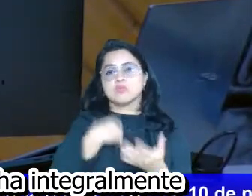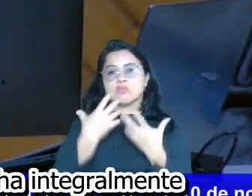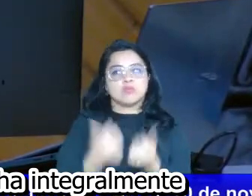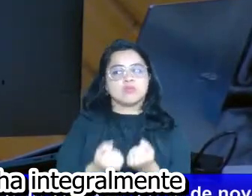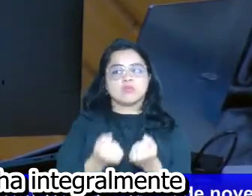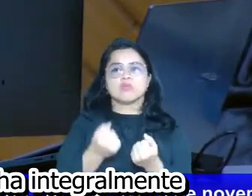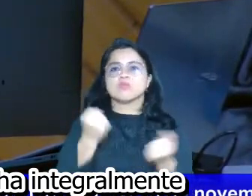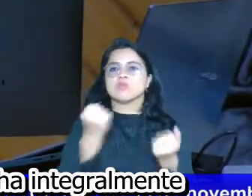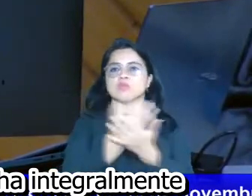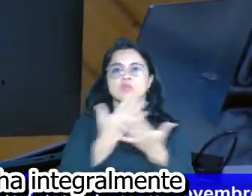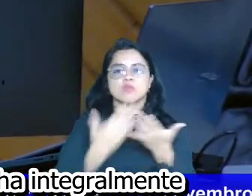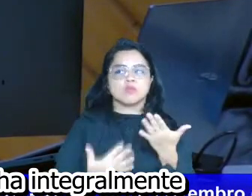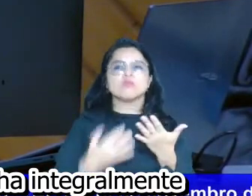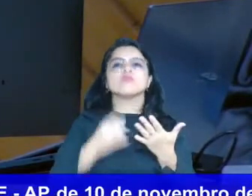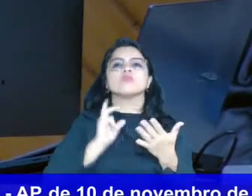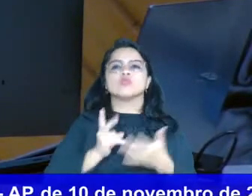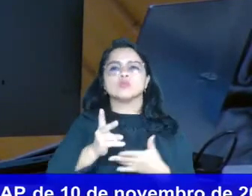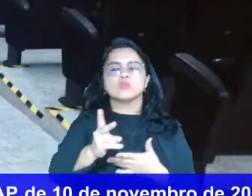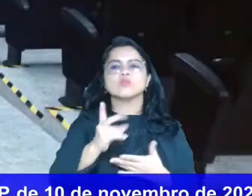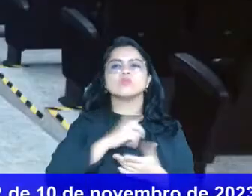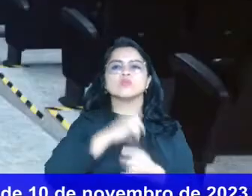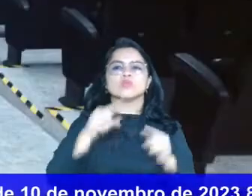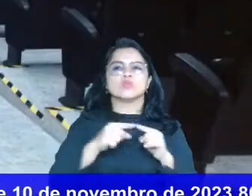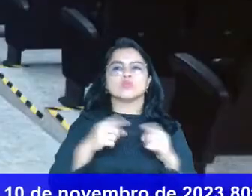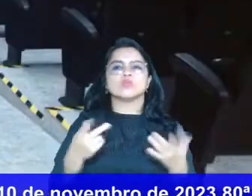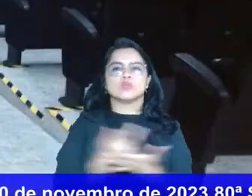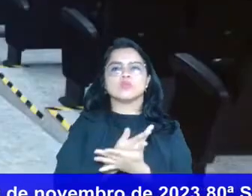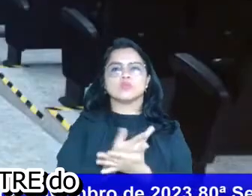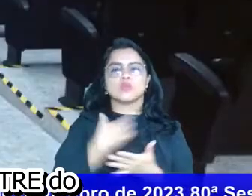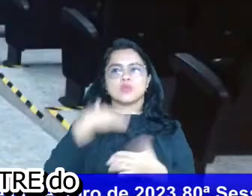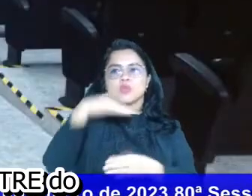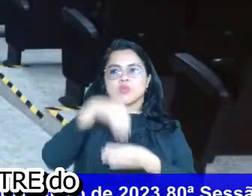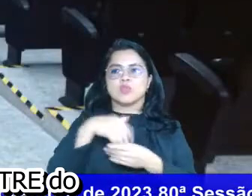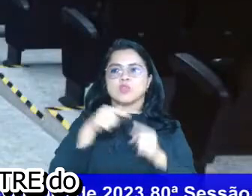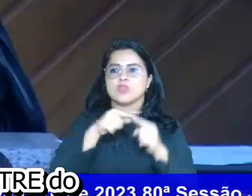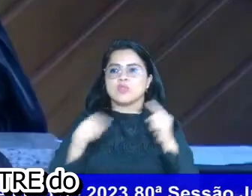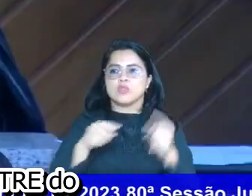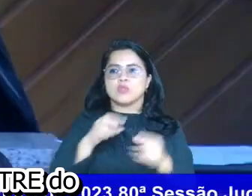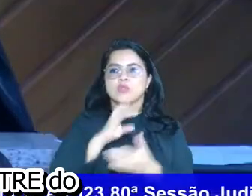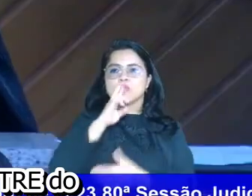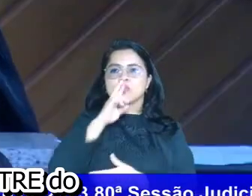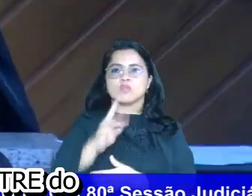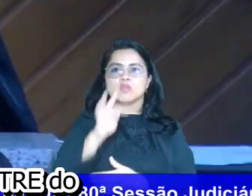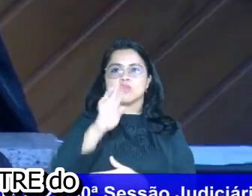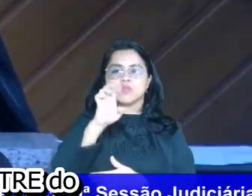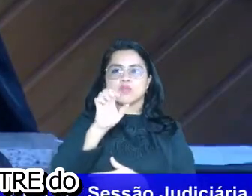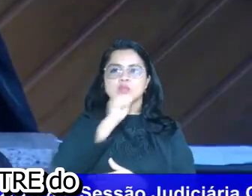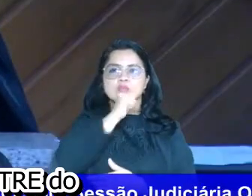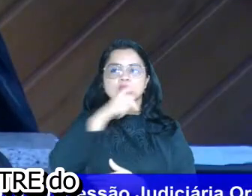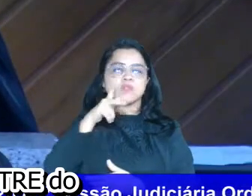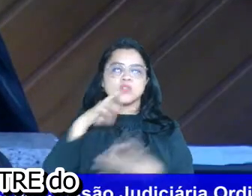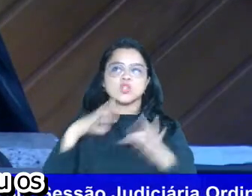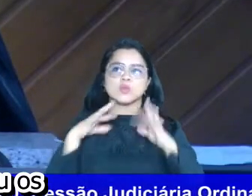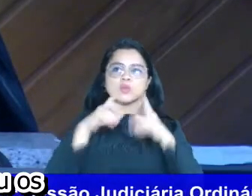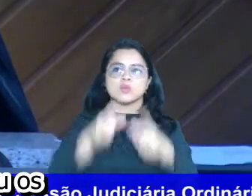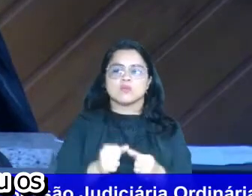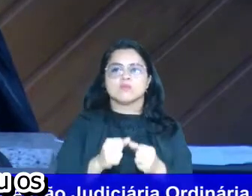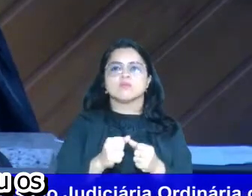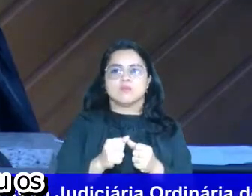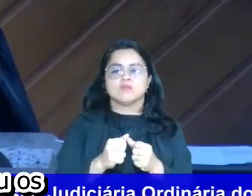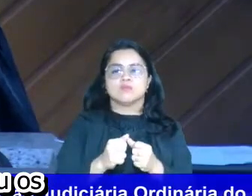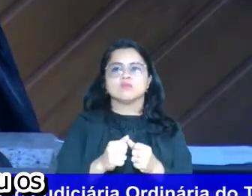acolho os embargos e mantenho integralmente o acórdão recorrido. É o voto. Se houver divergência, anuncio o resultado. O TRE da Amapá, por